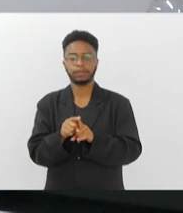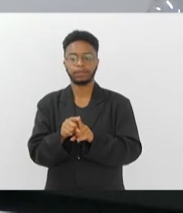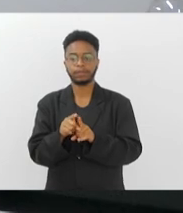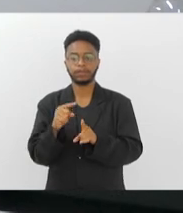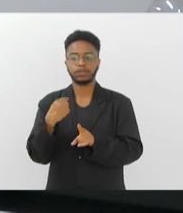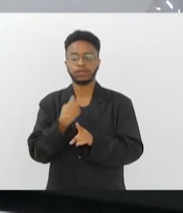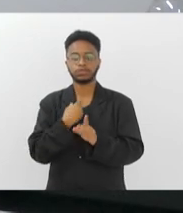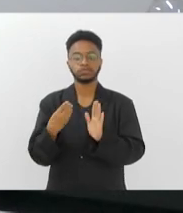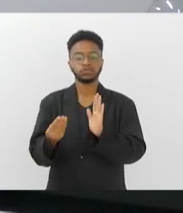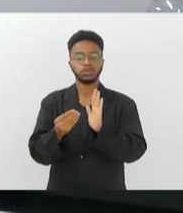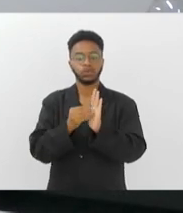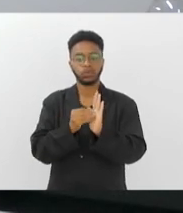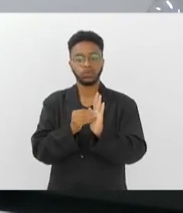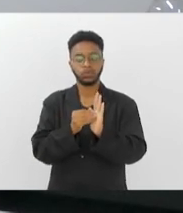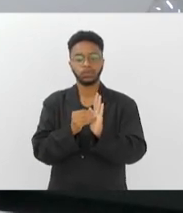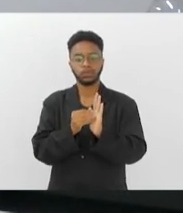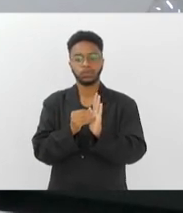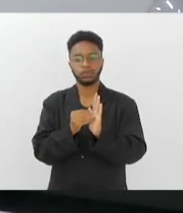colocou